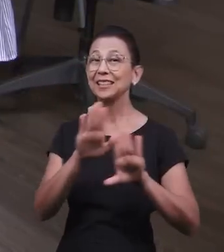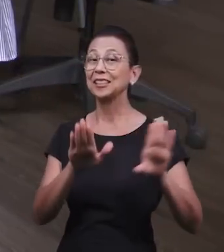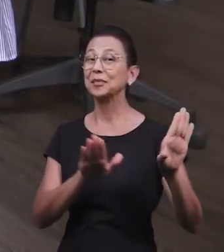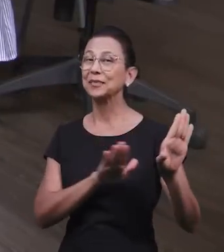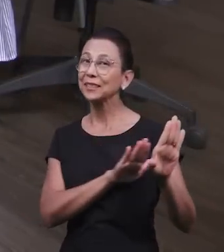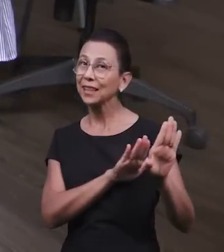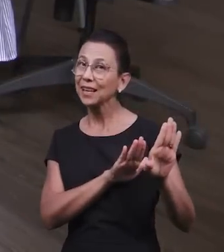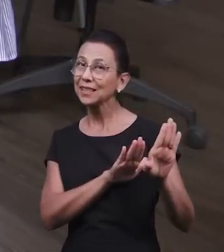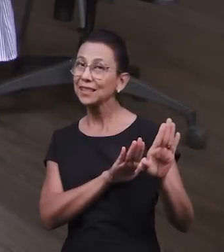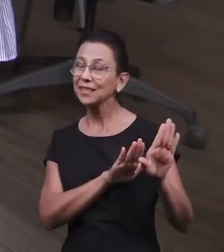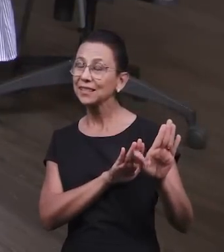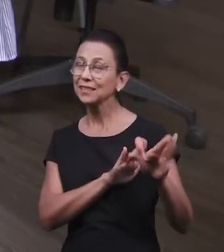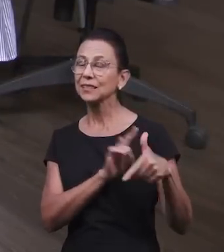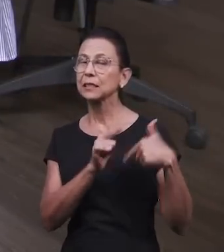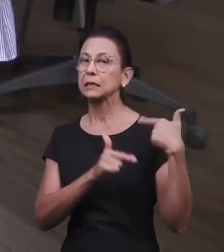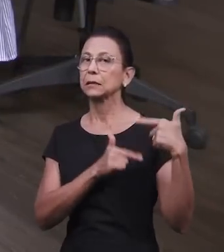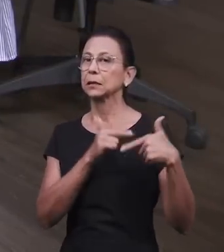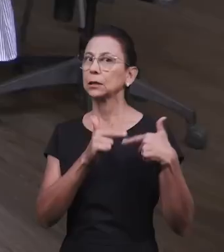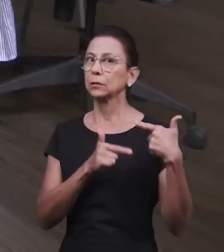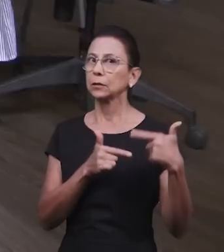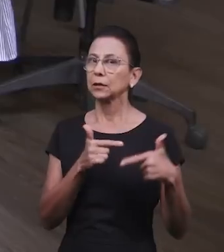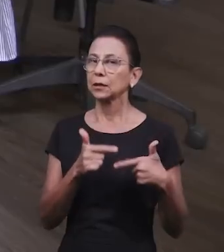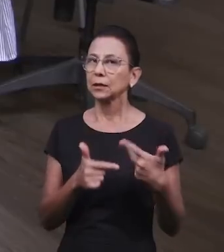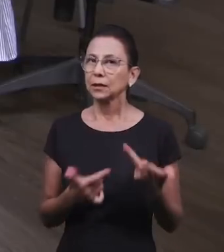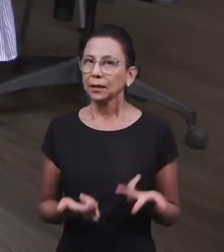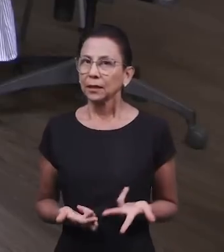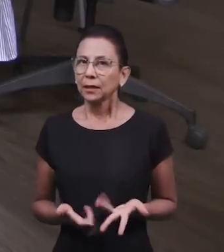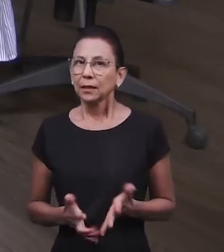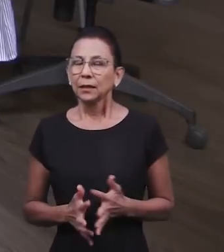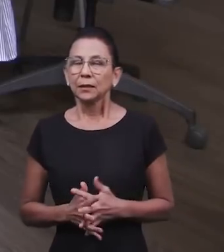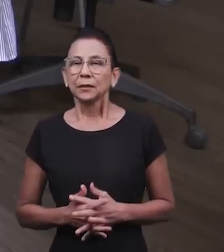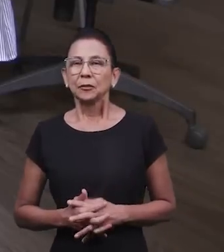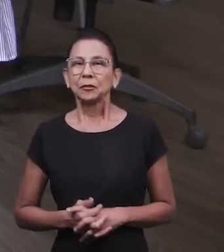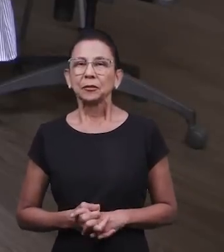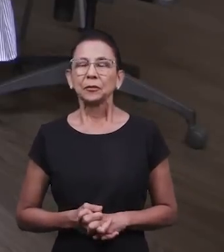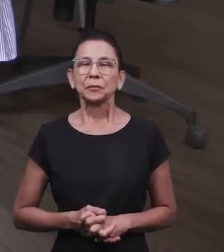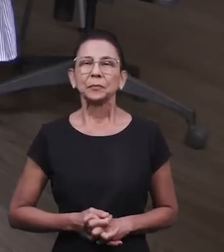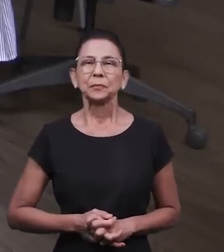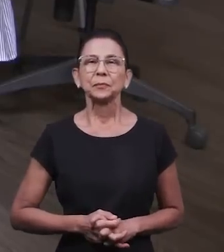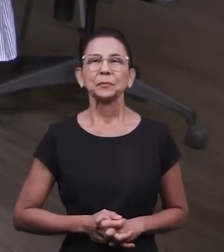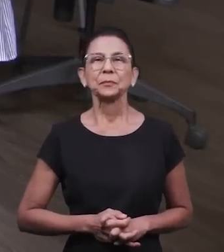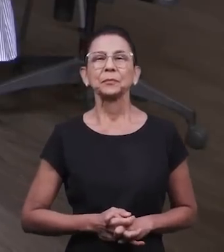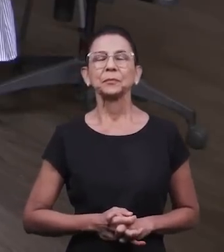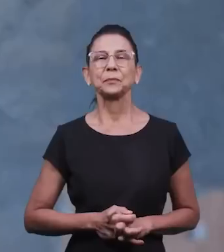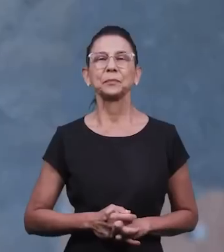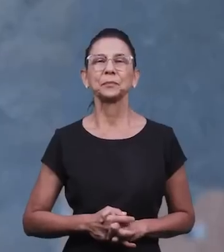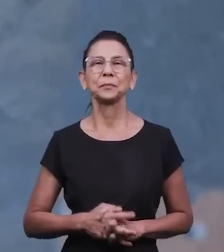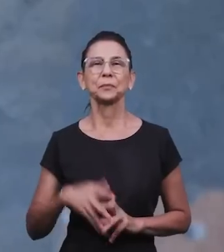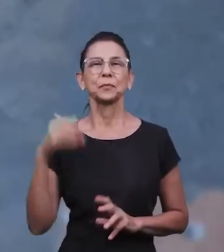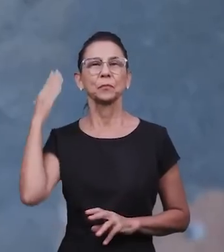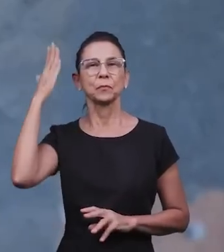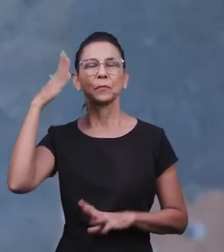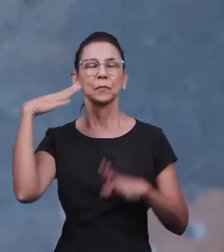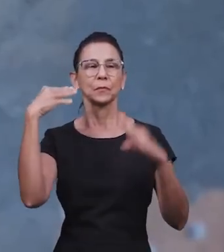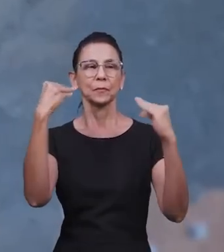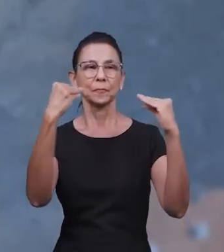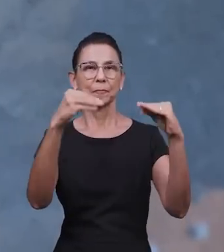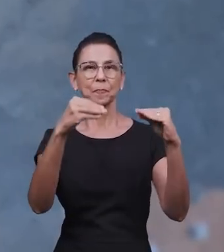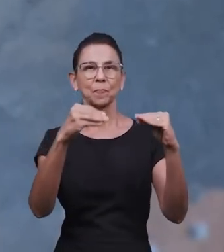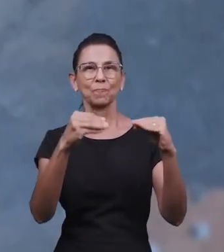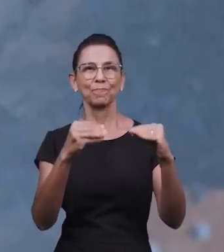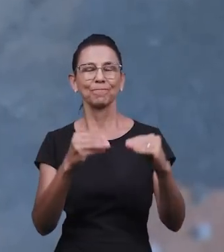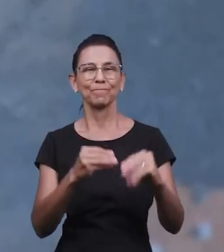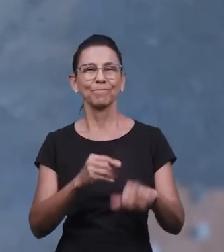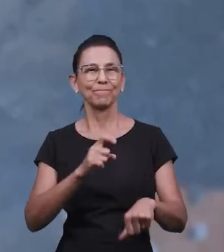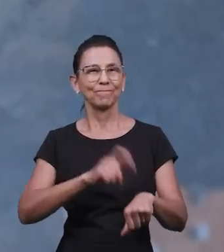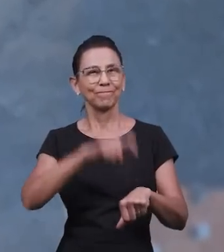coisa, e você não sabe a luta que às vezes a pessoa está vivendo por trás, né? E que uma mensagem da parte do Senhor vai atingir exatamente na